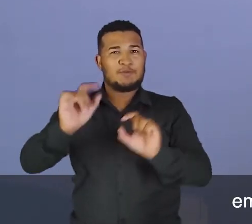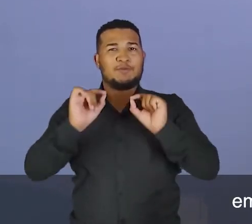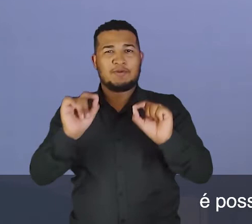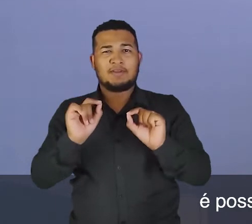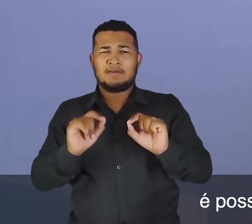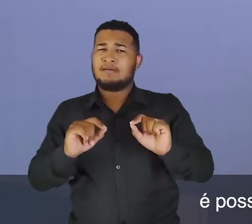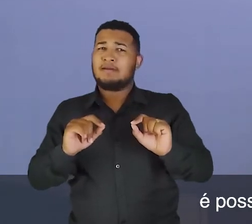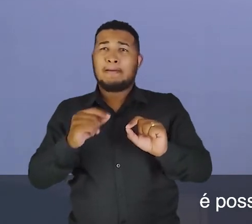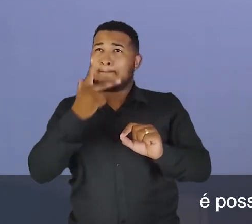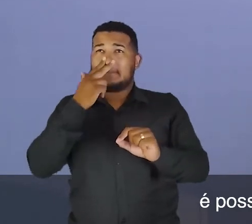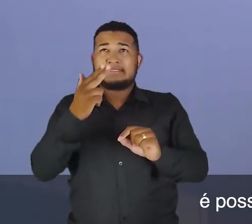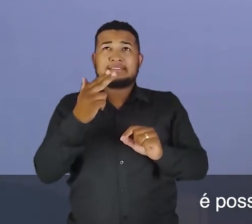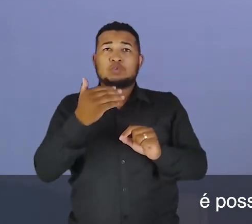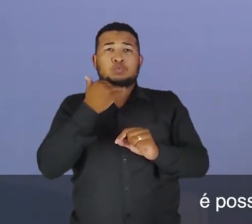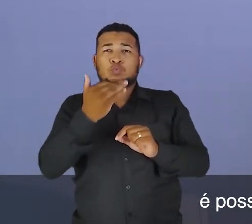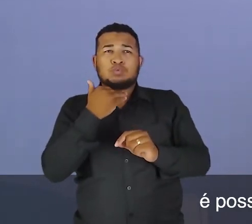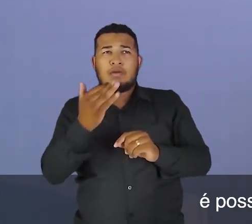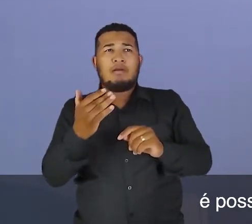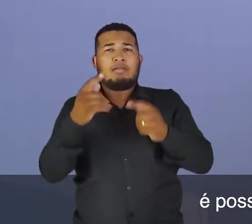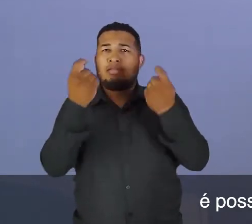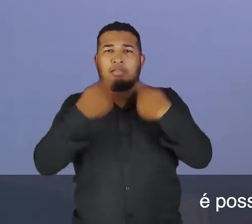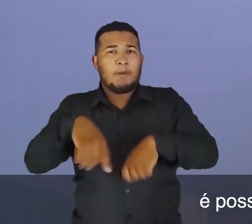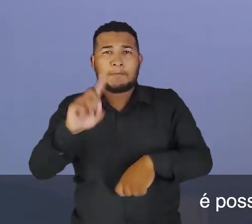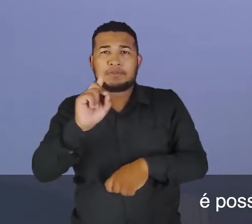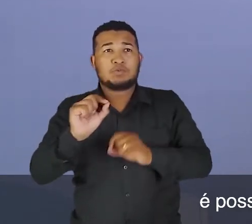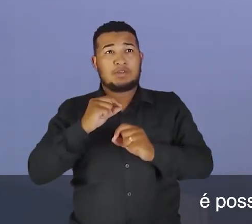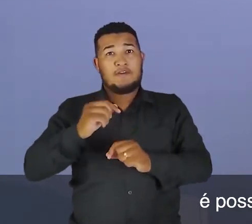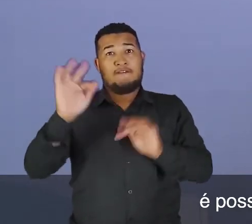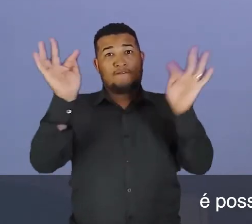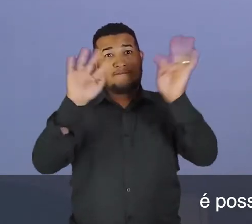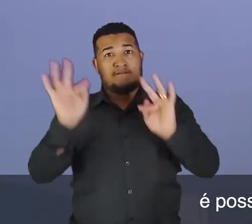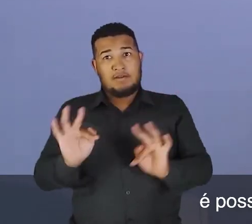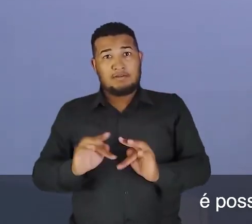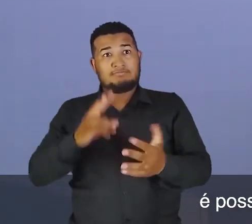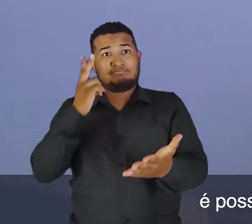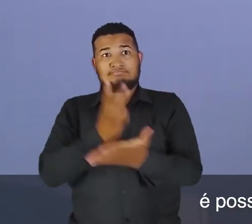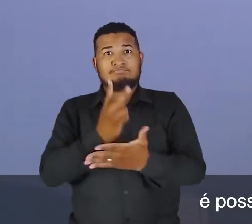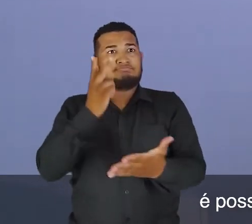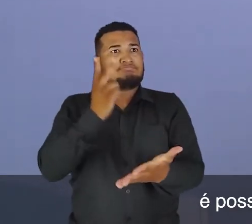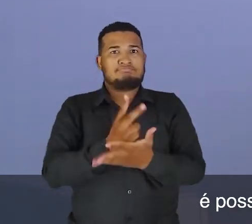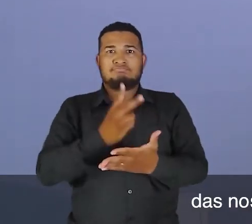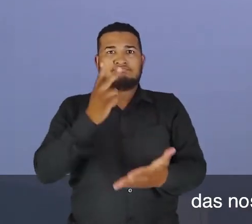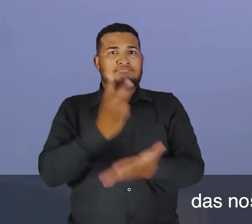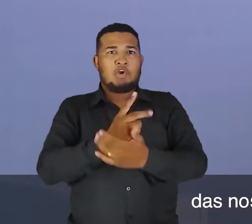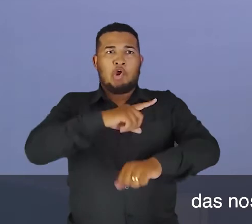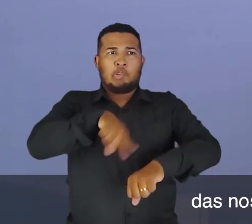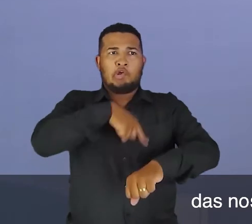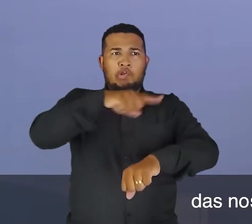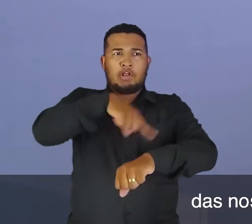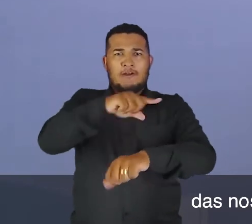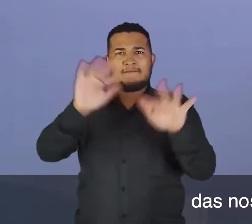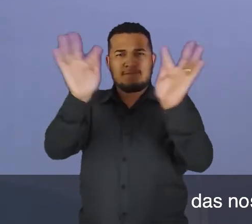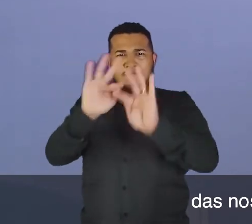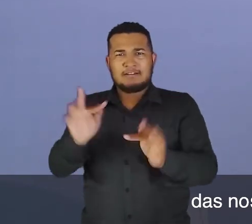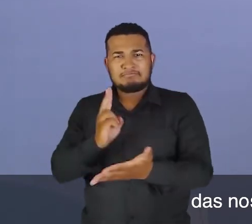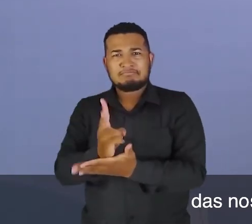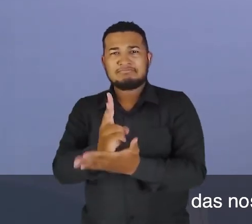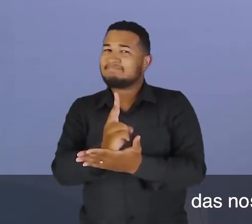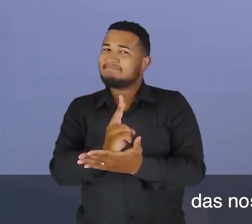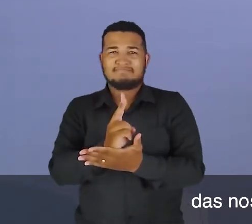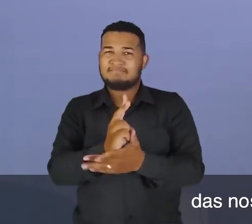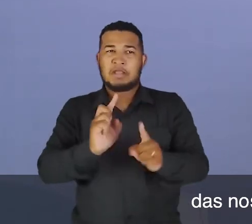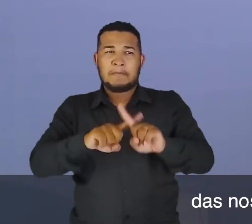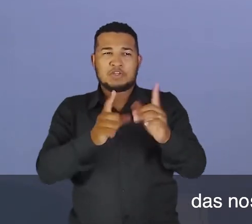necessário, não é possível, não temos condições de sermos felizes a cada segundo das nossas vidas. Mas a compra,